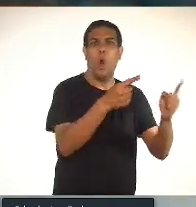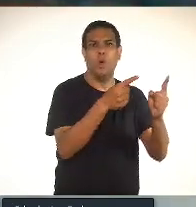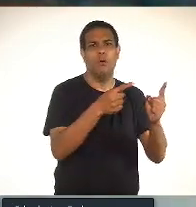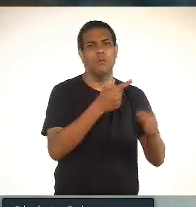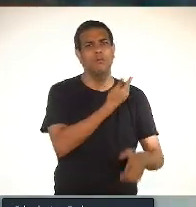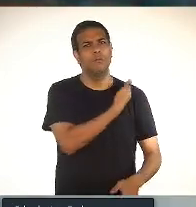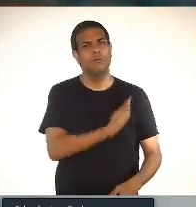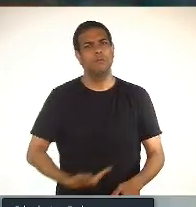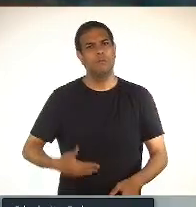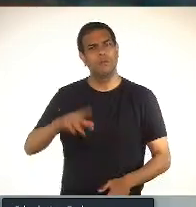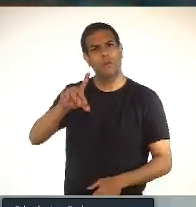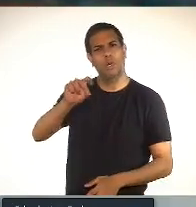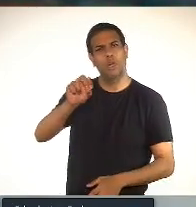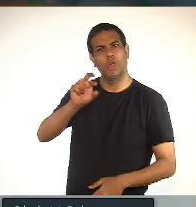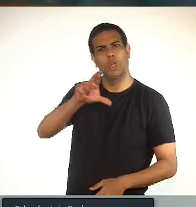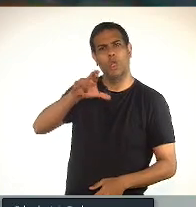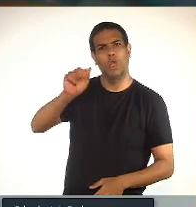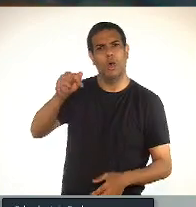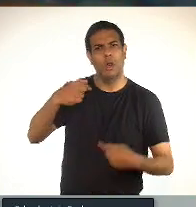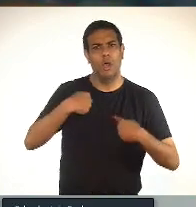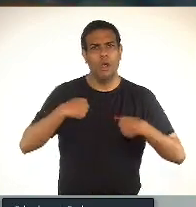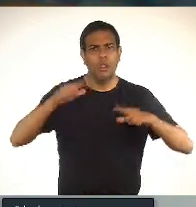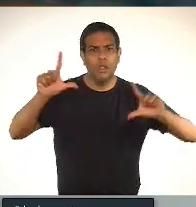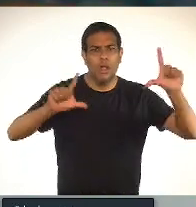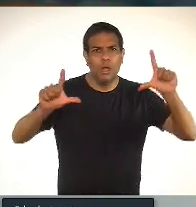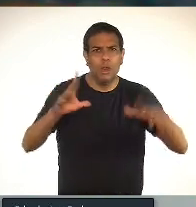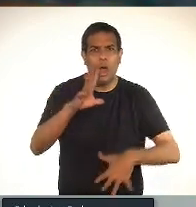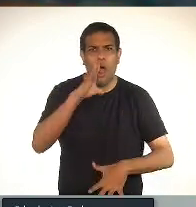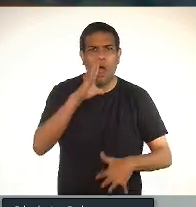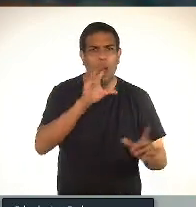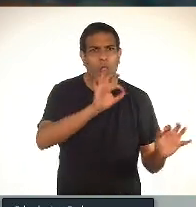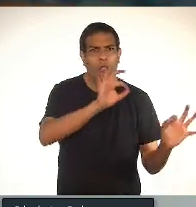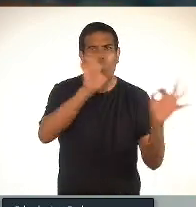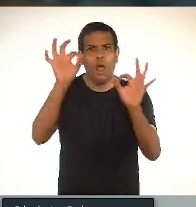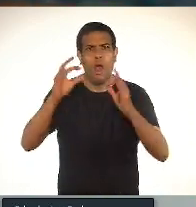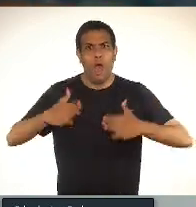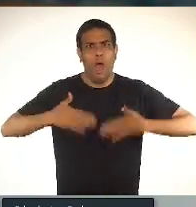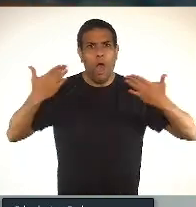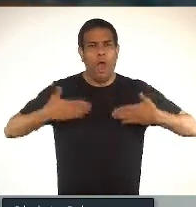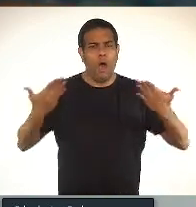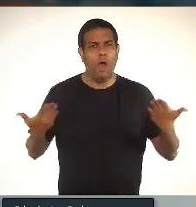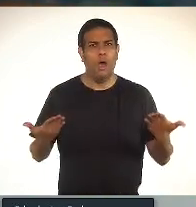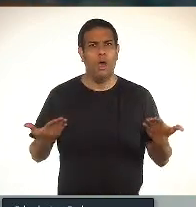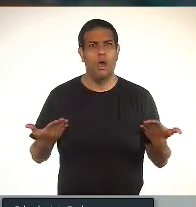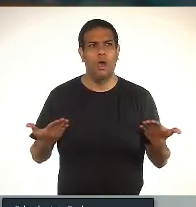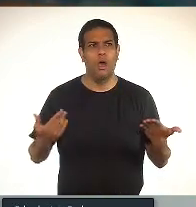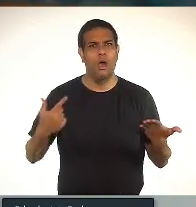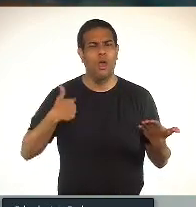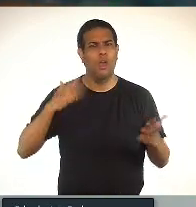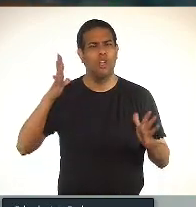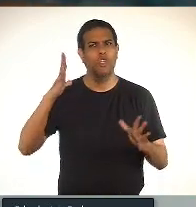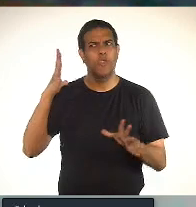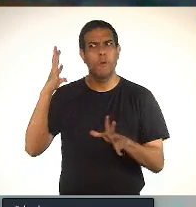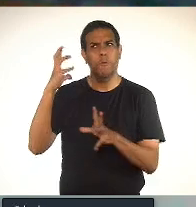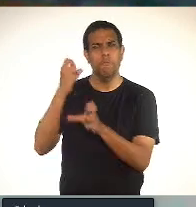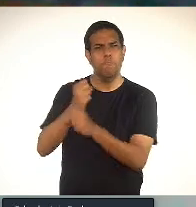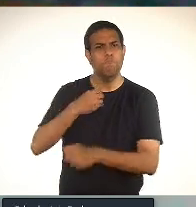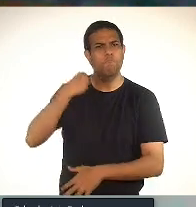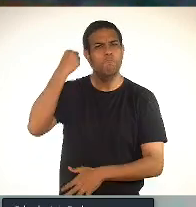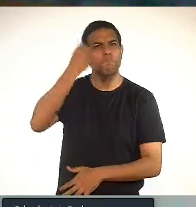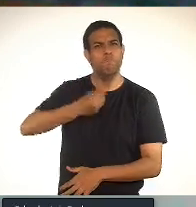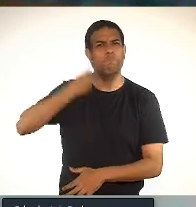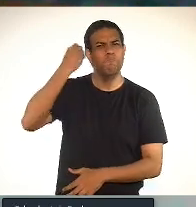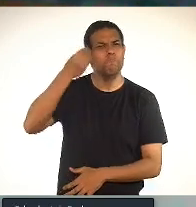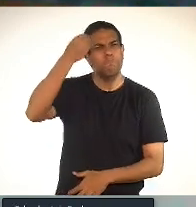Eu tomei um susto, porque eu faço política há tantos anos e não